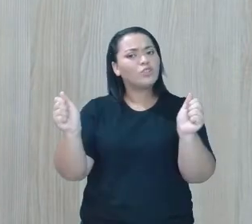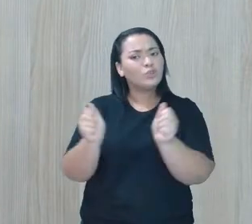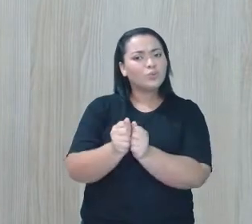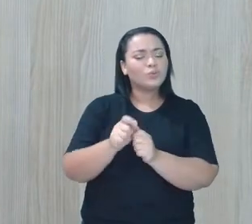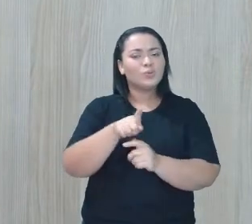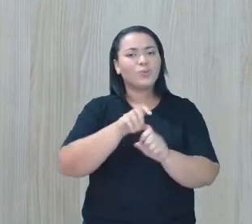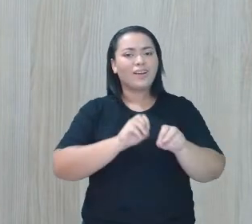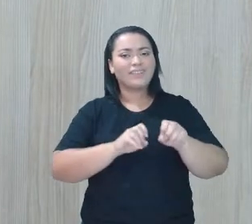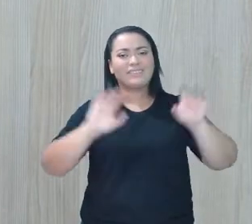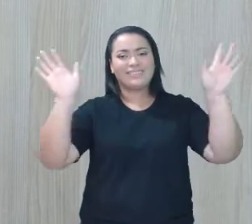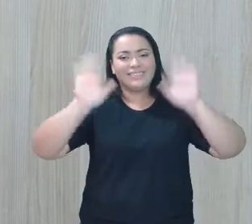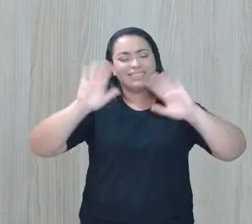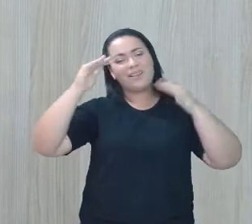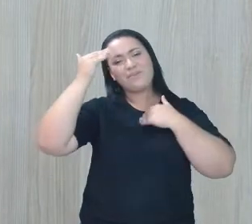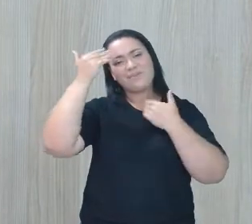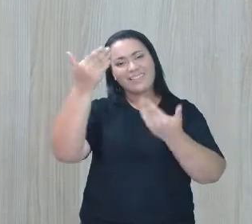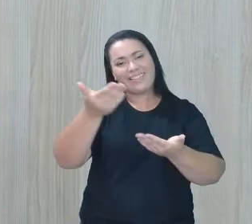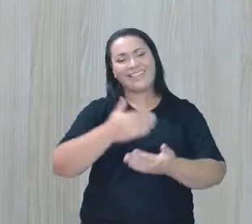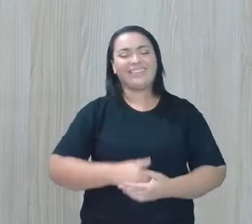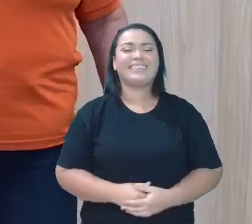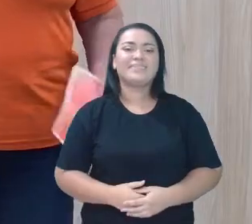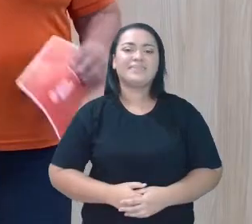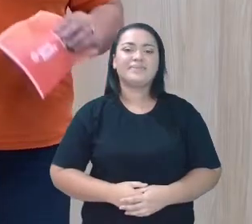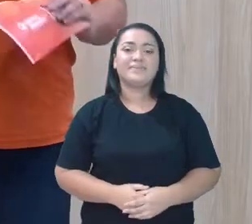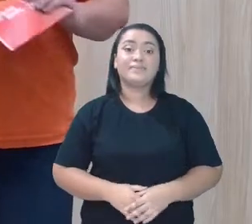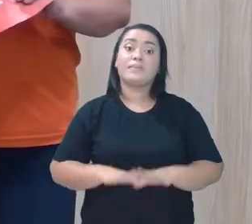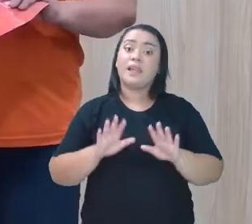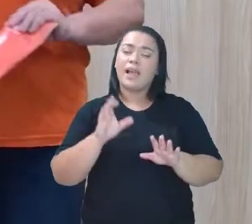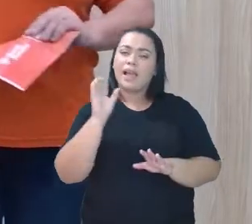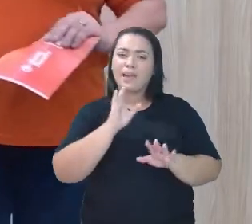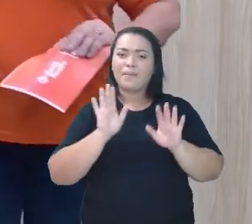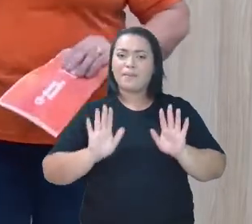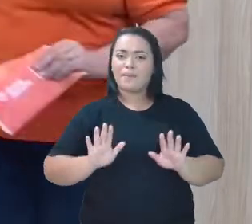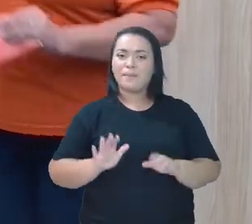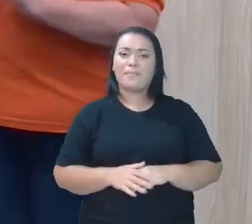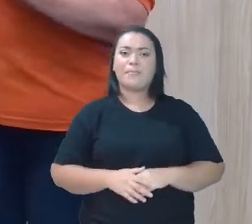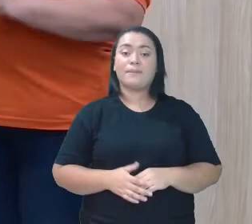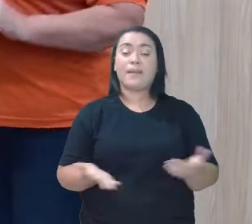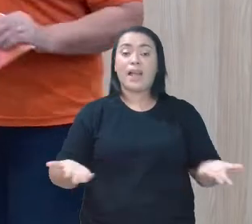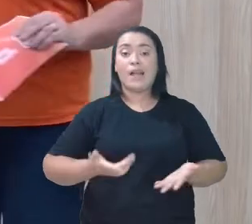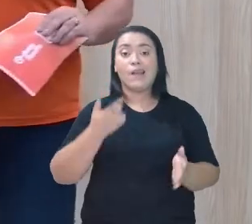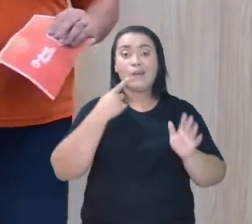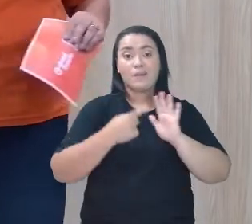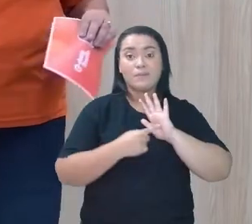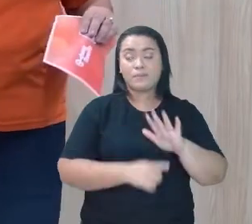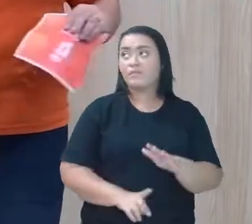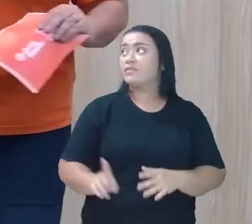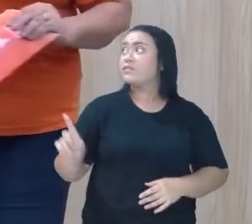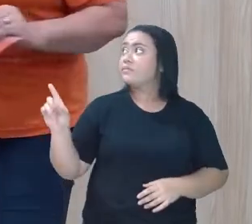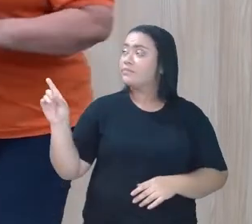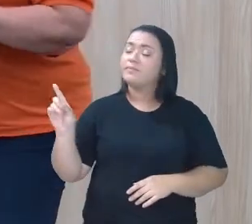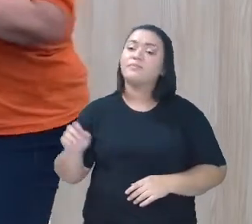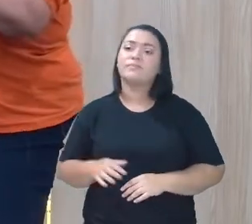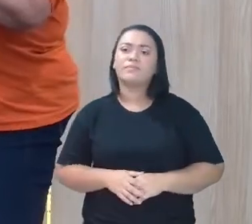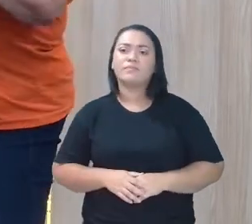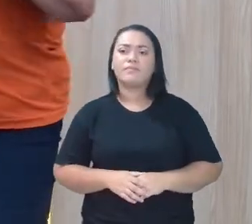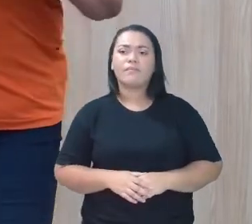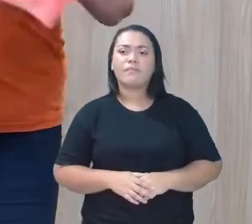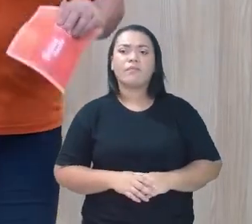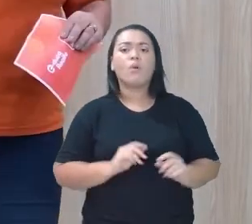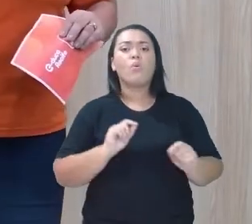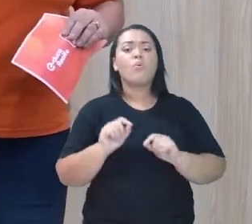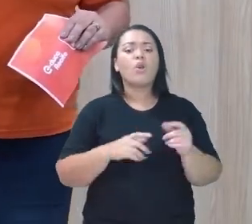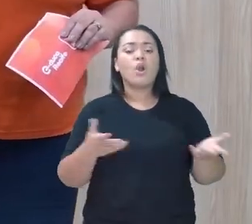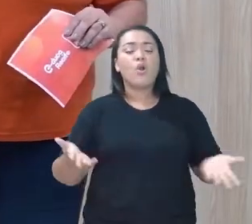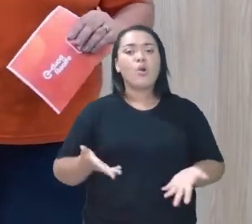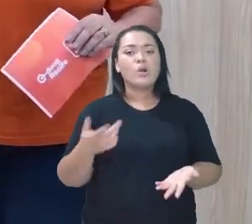tá certo? Tchau, tchau. Obrigada a vocês. Rapidinho, pessoal. Eu vou mostrar aqui a vocês, né? O que